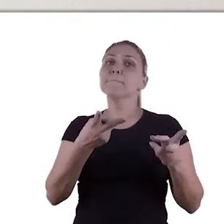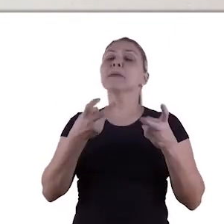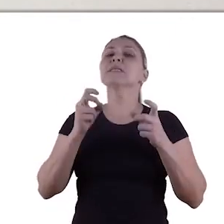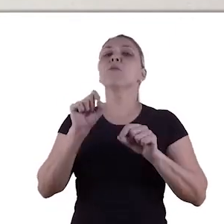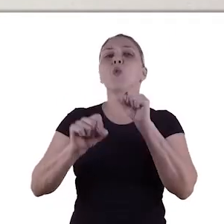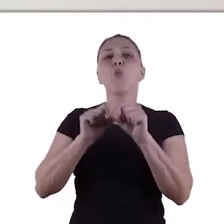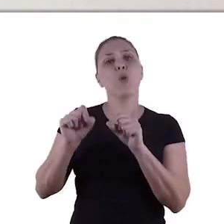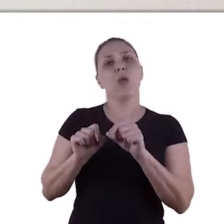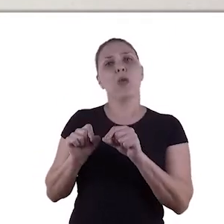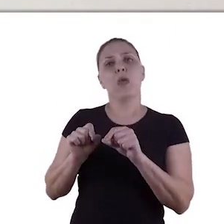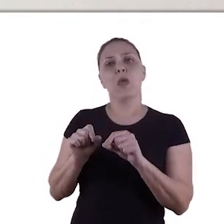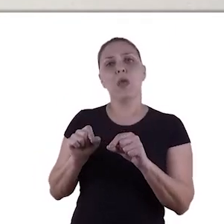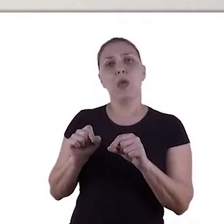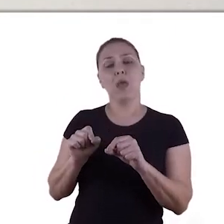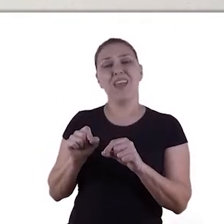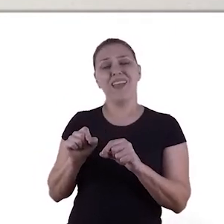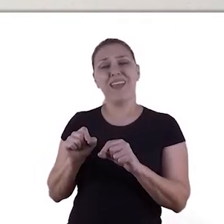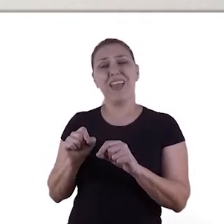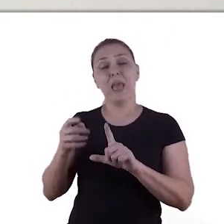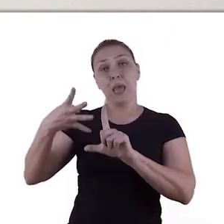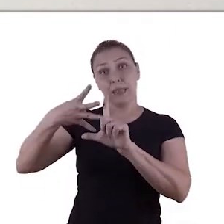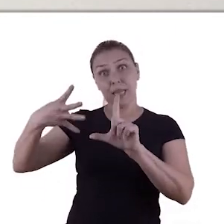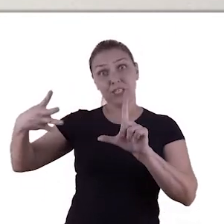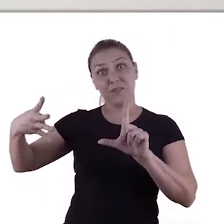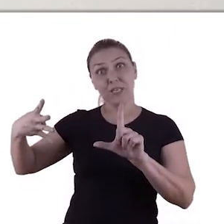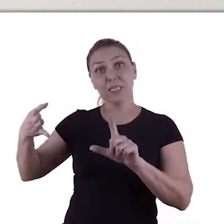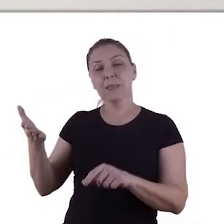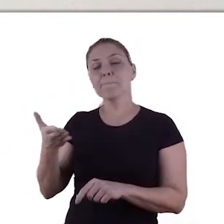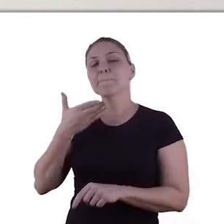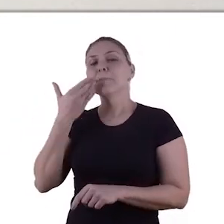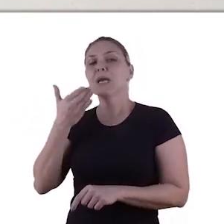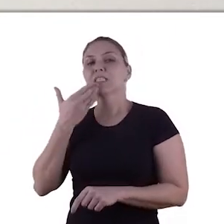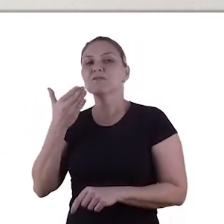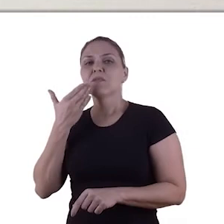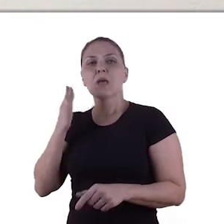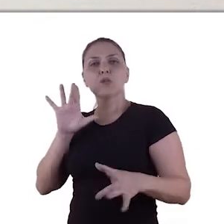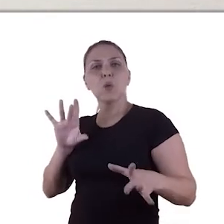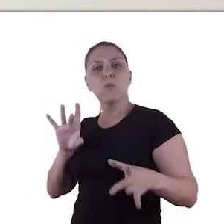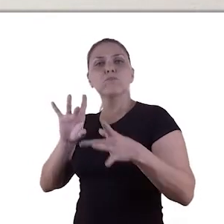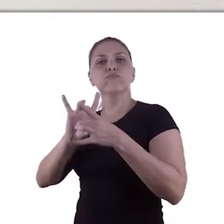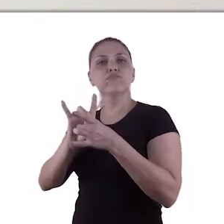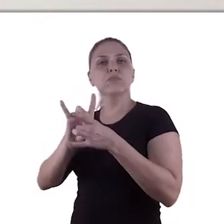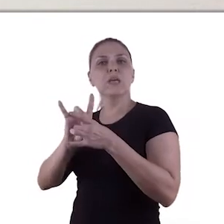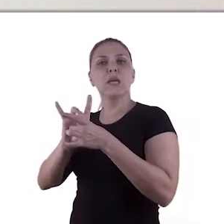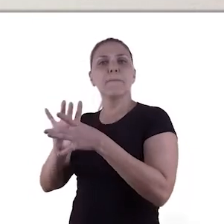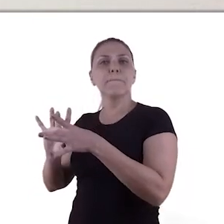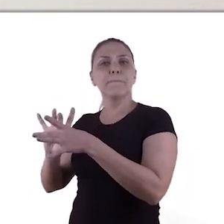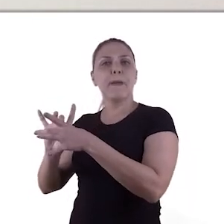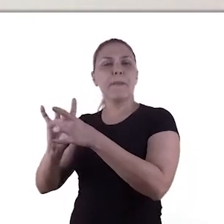percebo na plataforma de streaming da Netflix, eu tenho